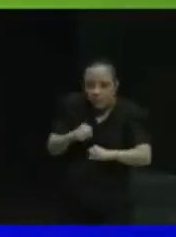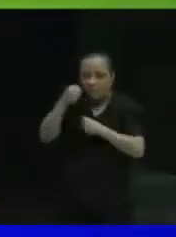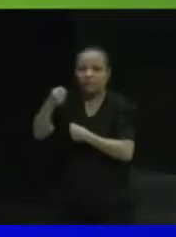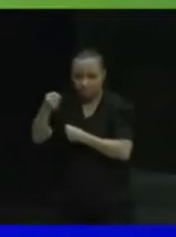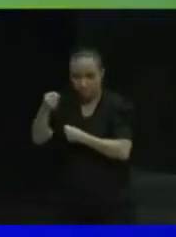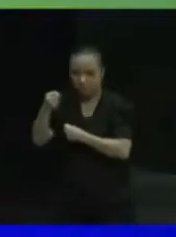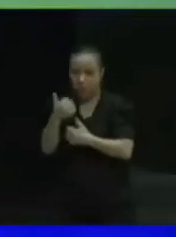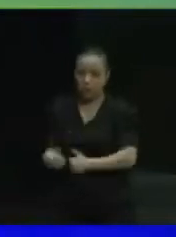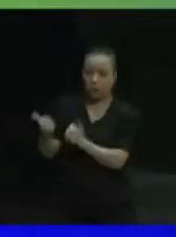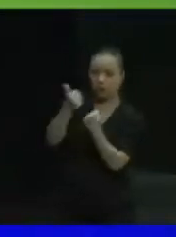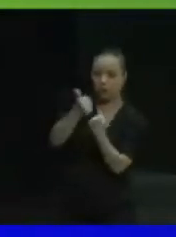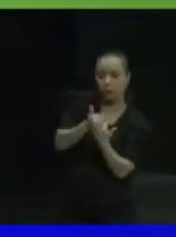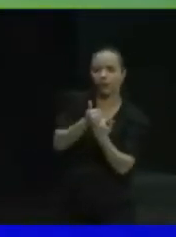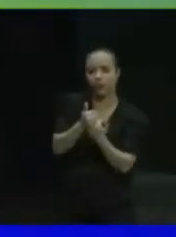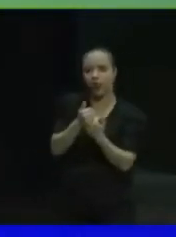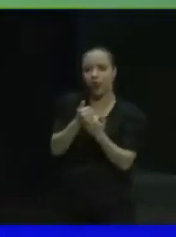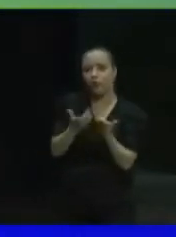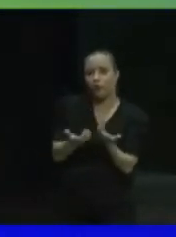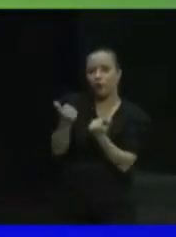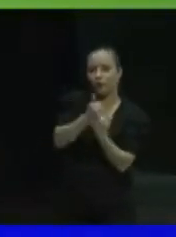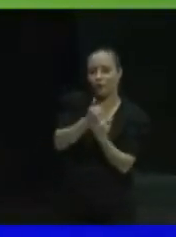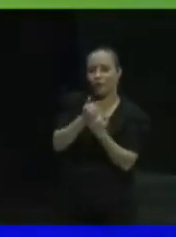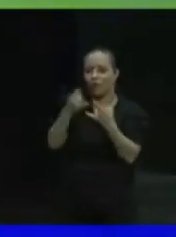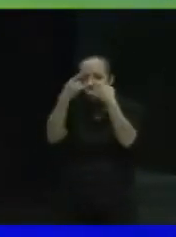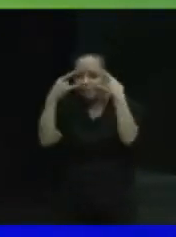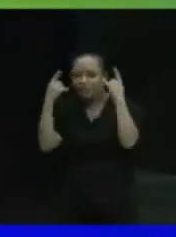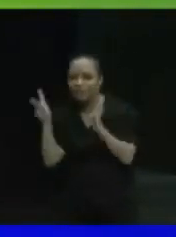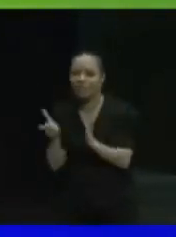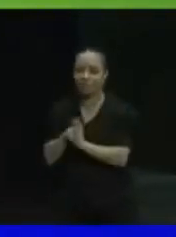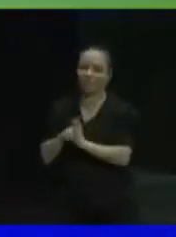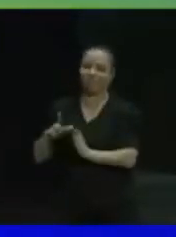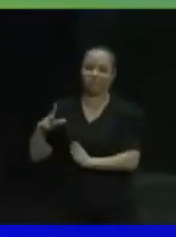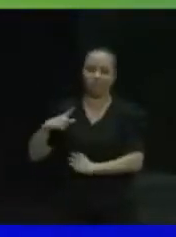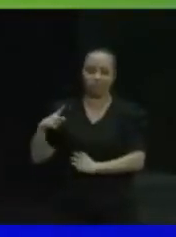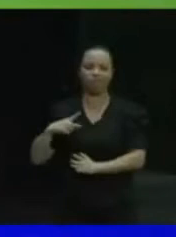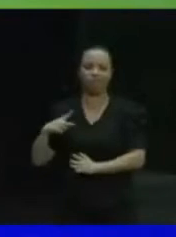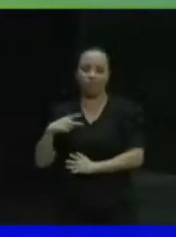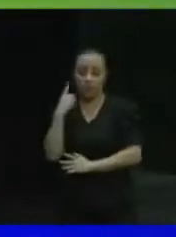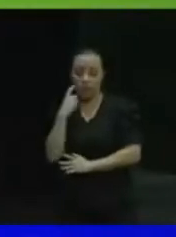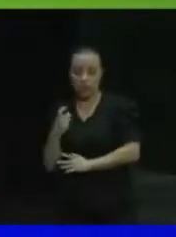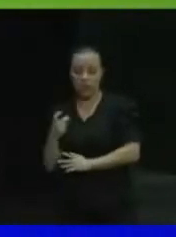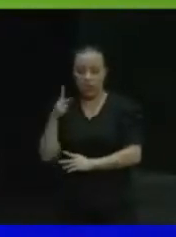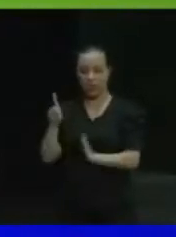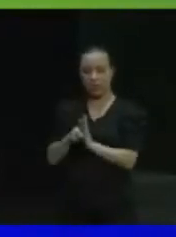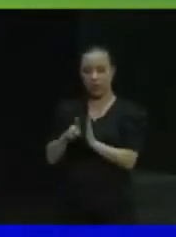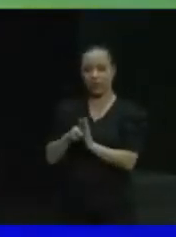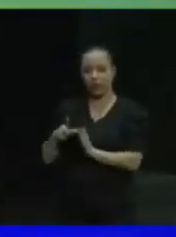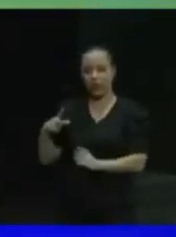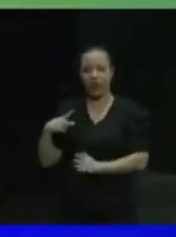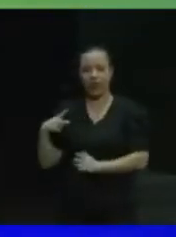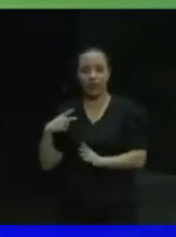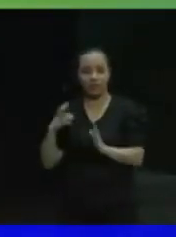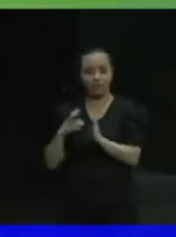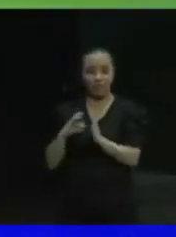substituída pela busca egoísta dos interesses próprios e dos interesses pessoais e